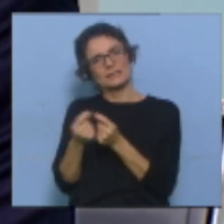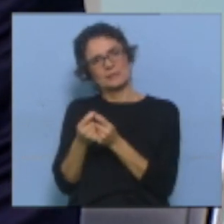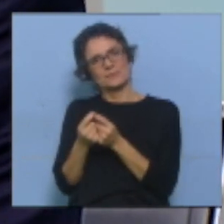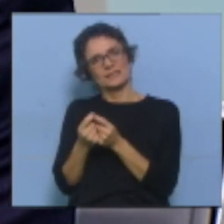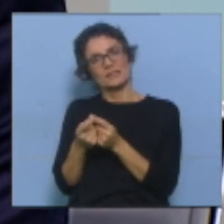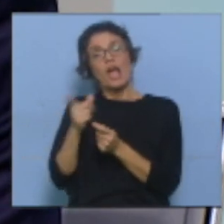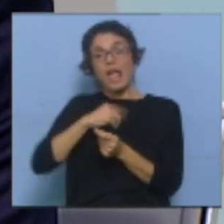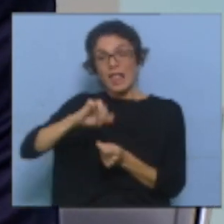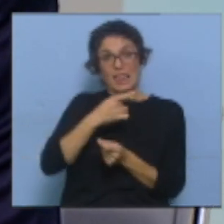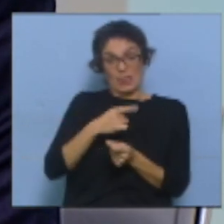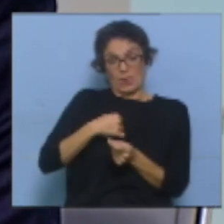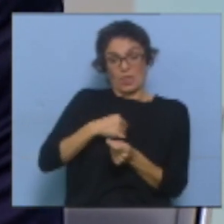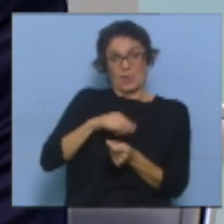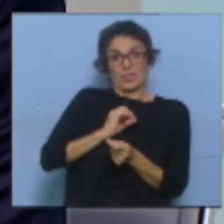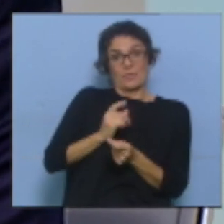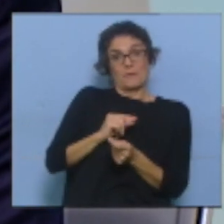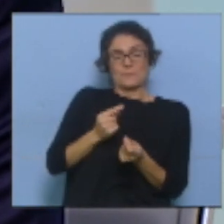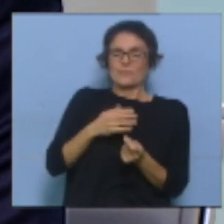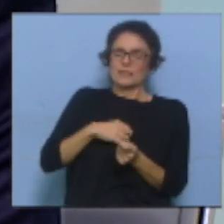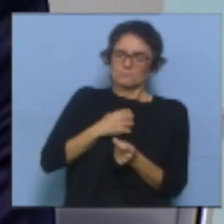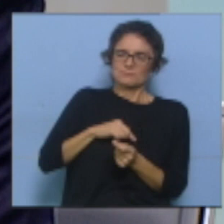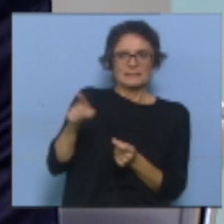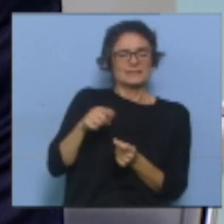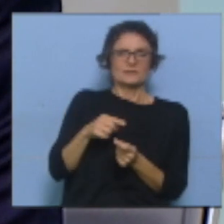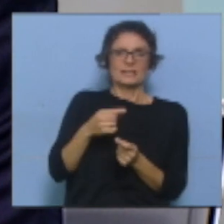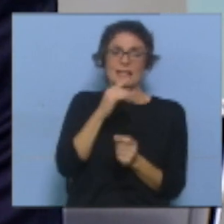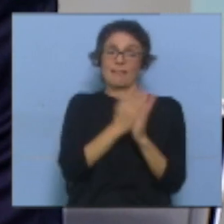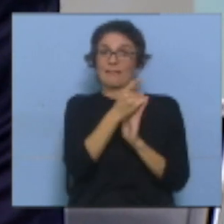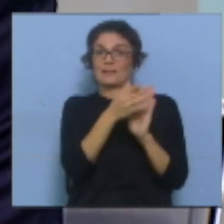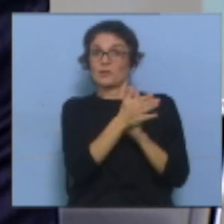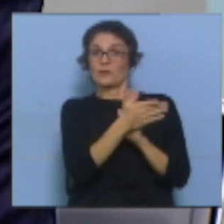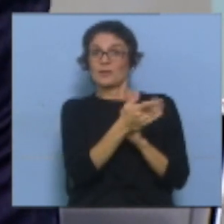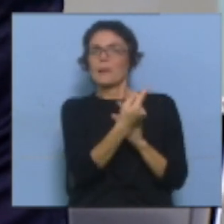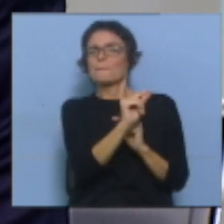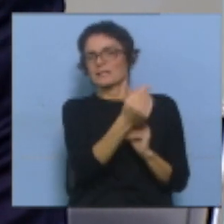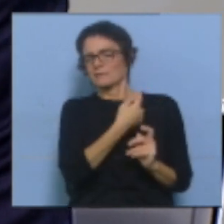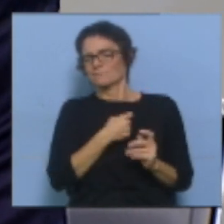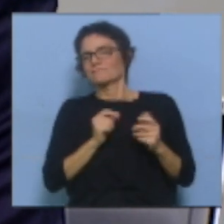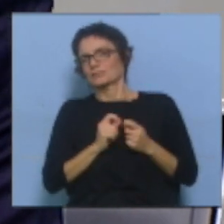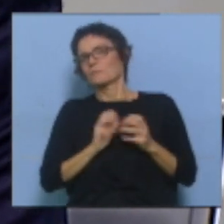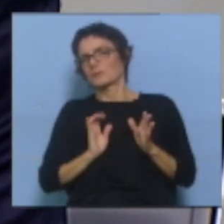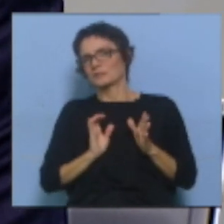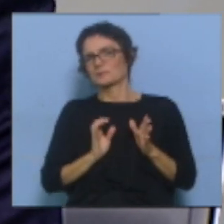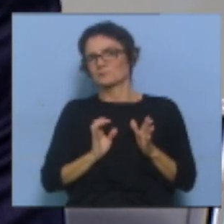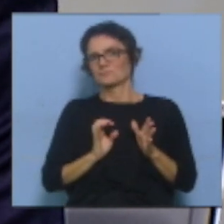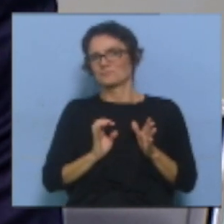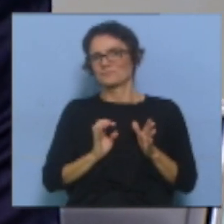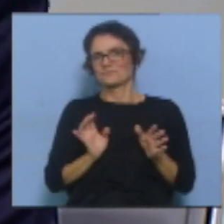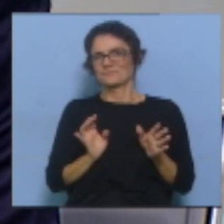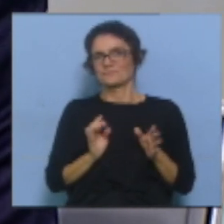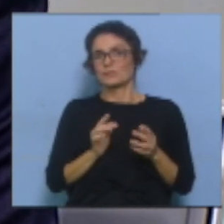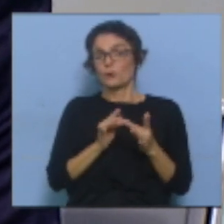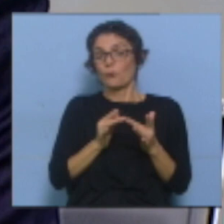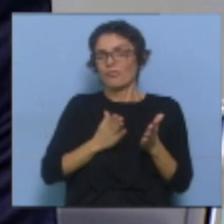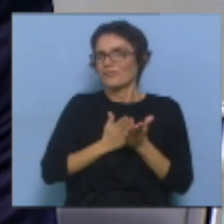eles, apesar de estarem nos Olivais, e agora, nesta altura, sempre partilham sempre e vão estando a par também